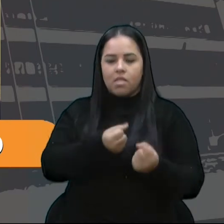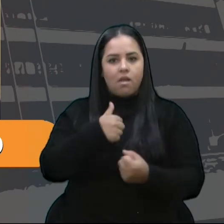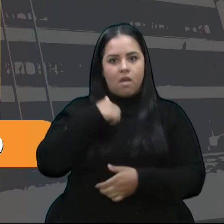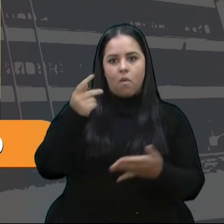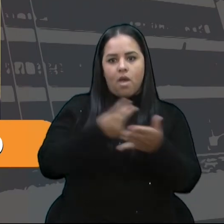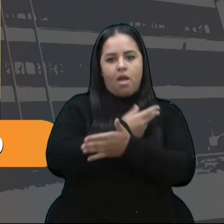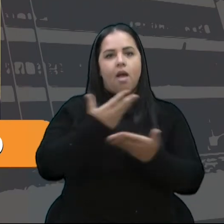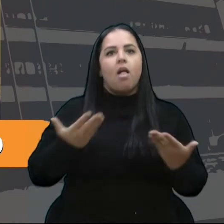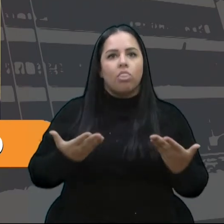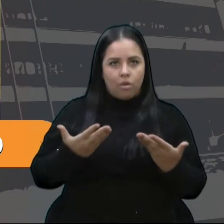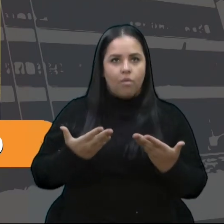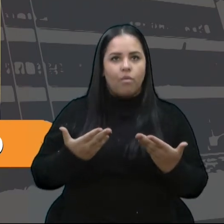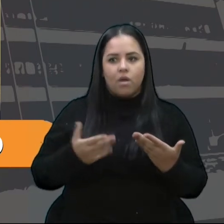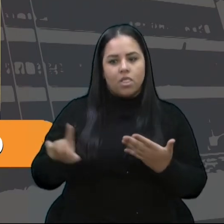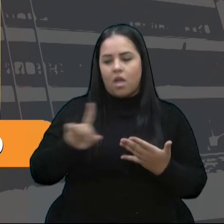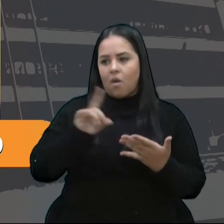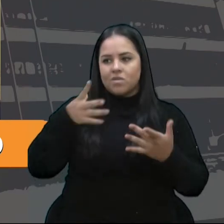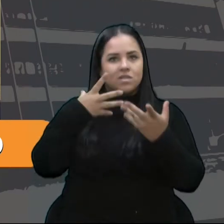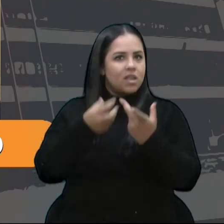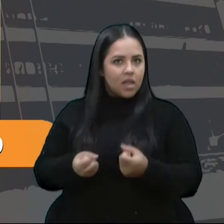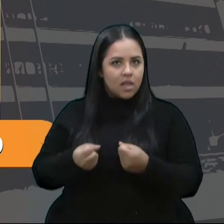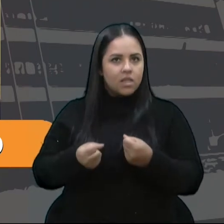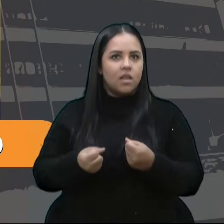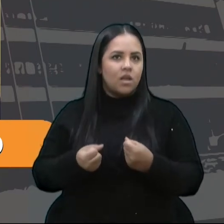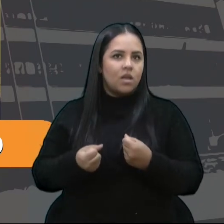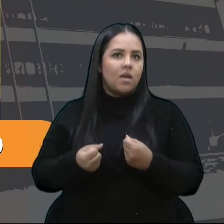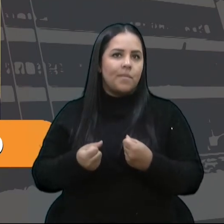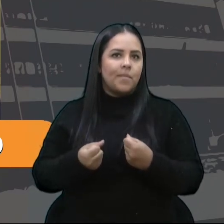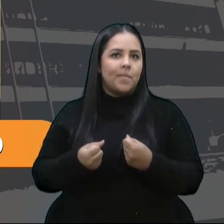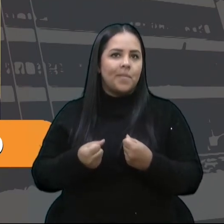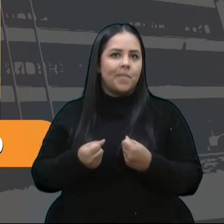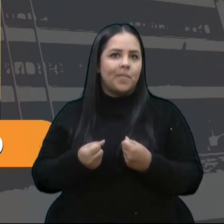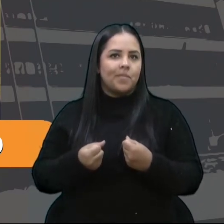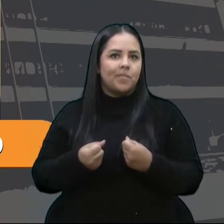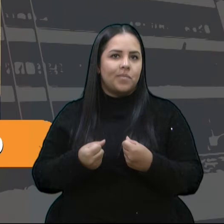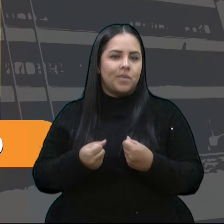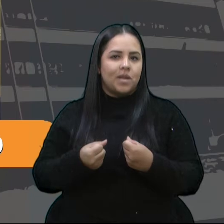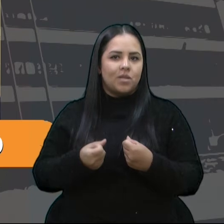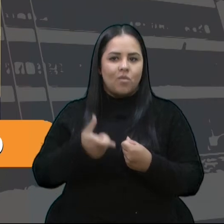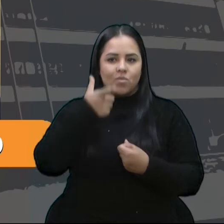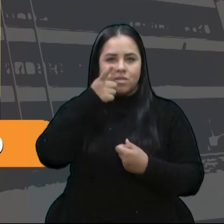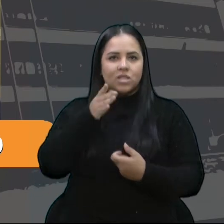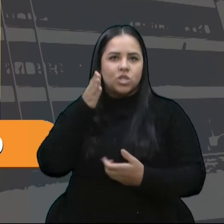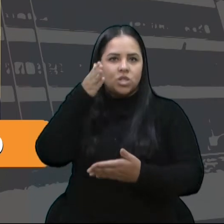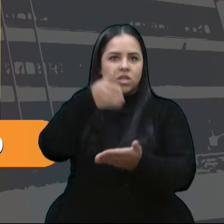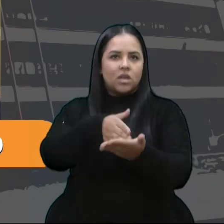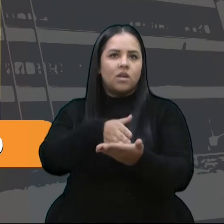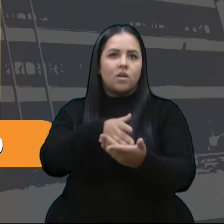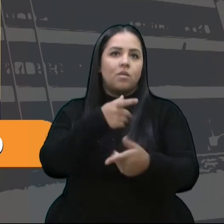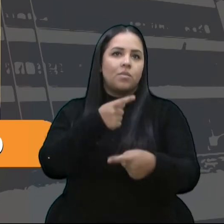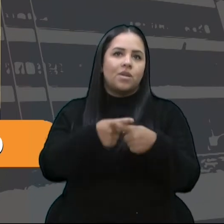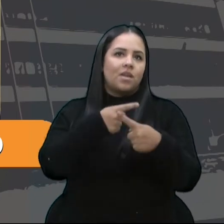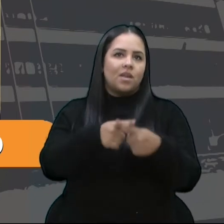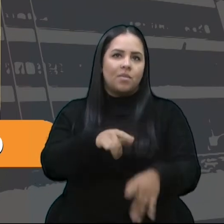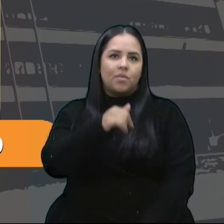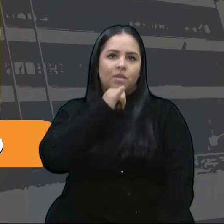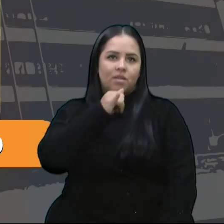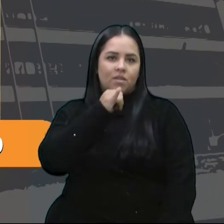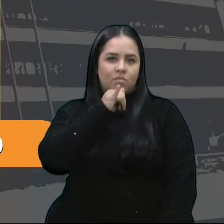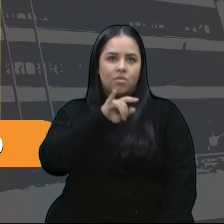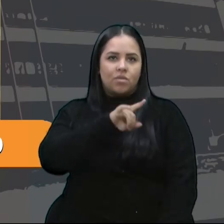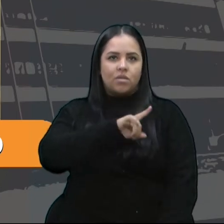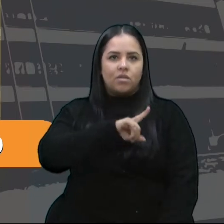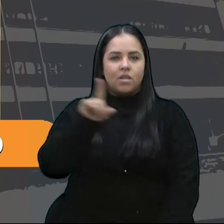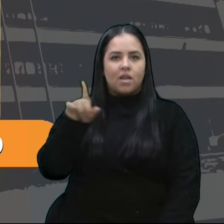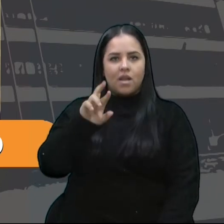erraram, né, para que os rumos pudessem ser trocados. Por exemplo, no Reino Unido, onde houve essa